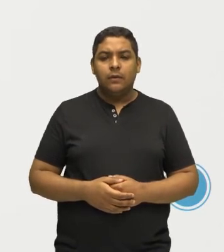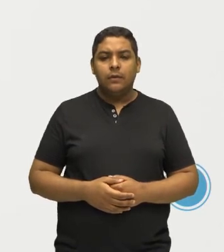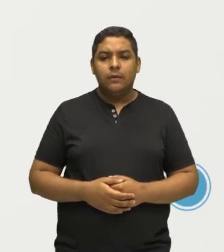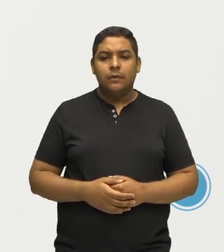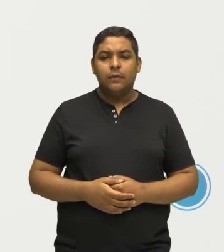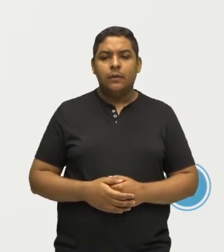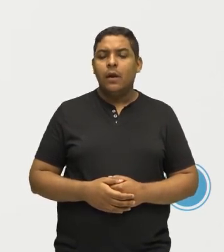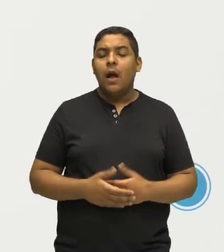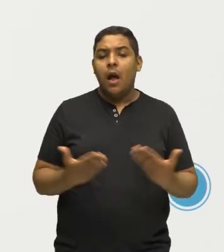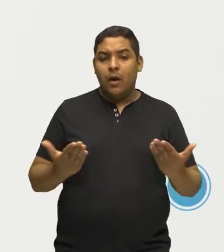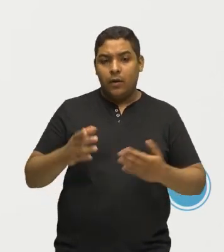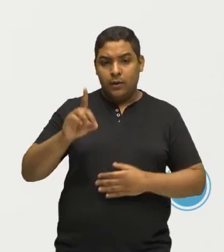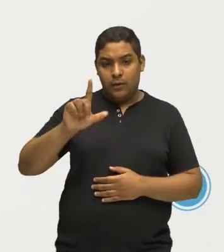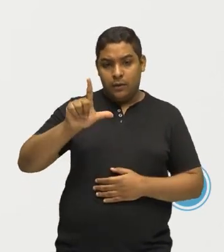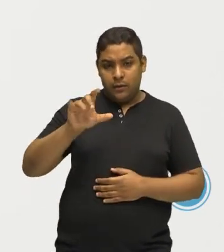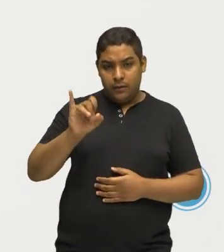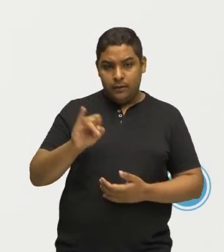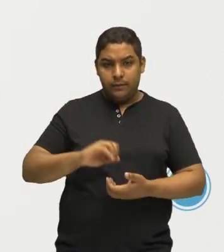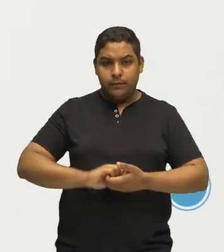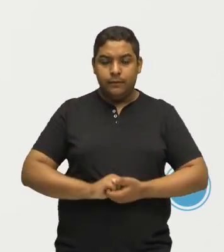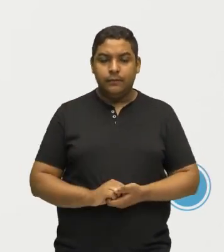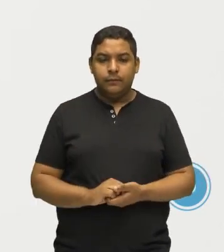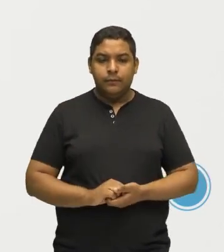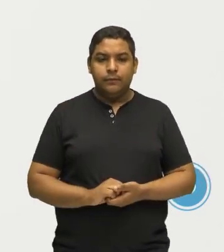momento da nossa DLI.